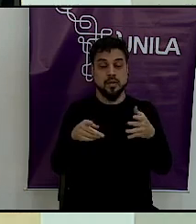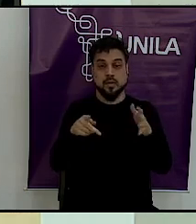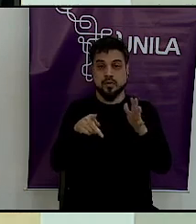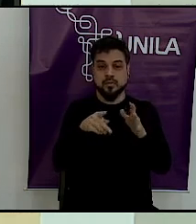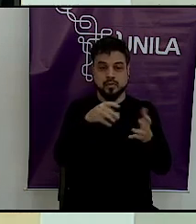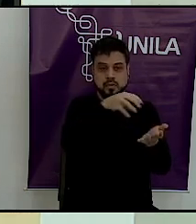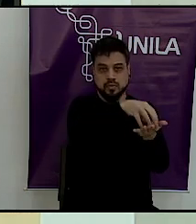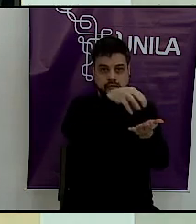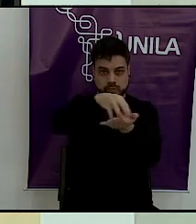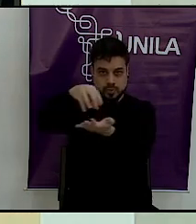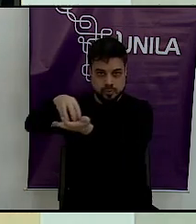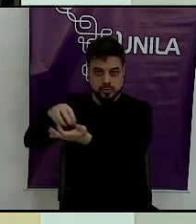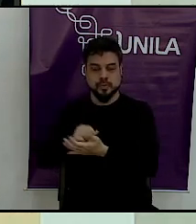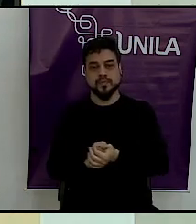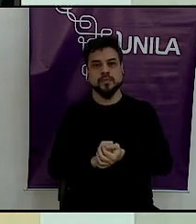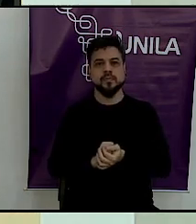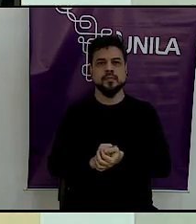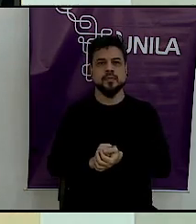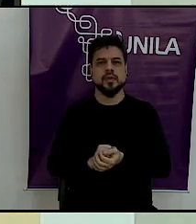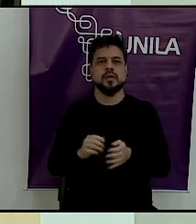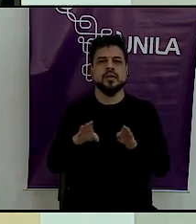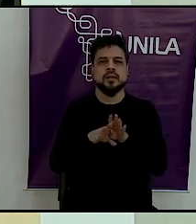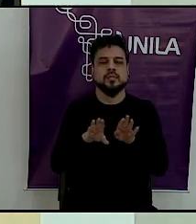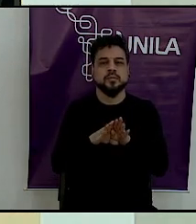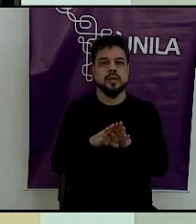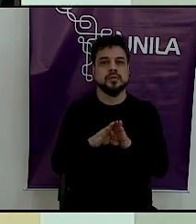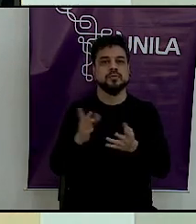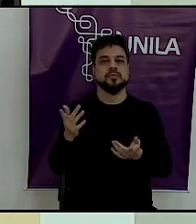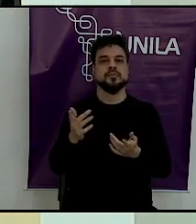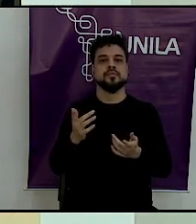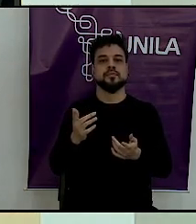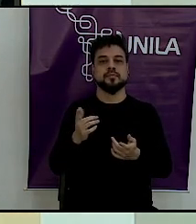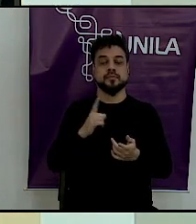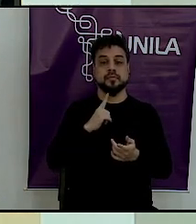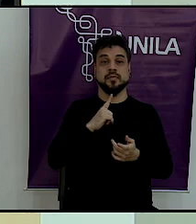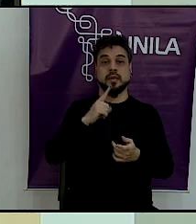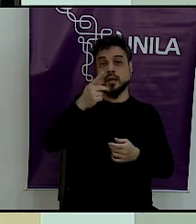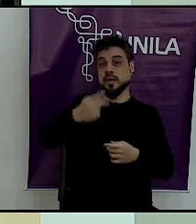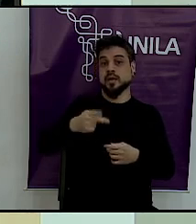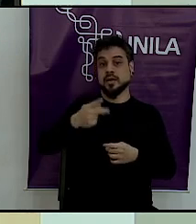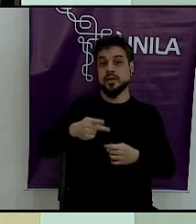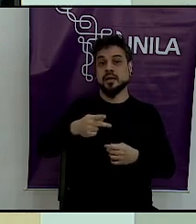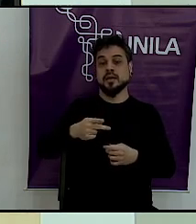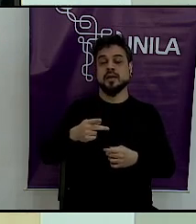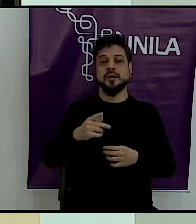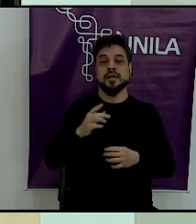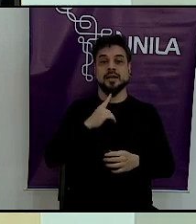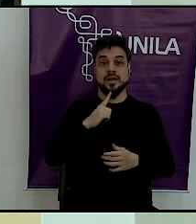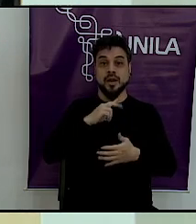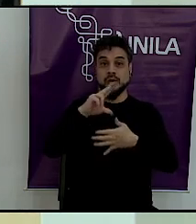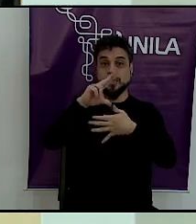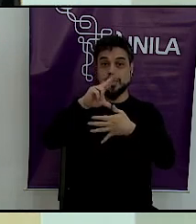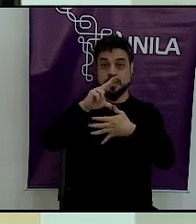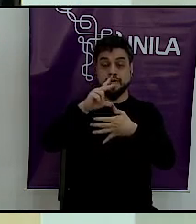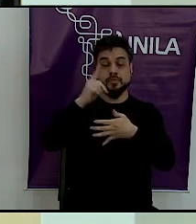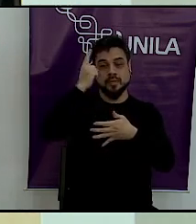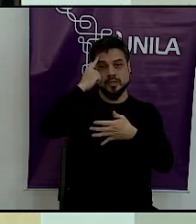macrounidades. Além disso, o valor que a gente ganhou a mais na UNILA, a gente alocou em investimento,